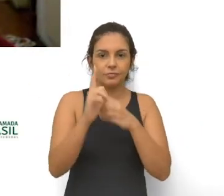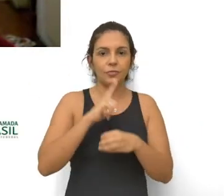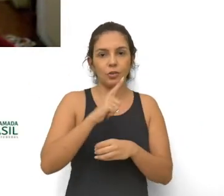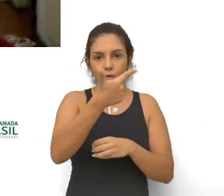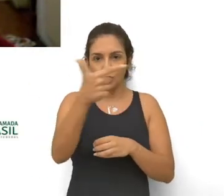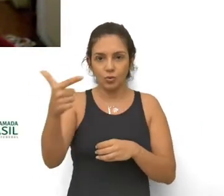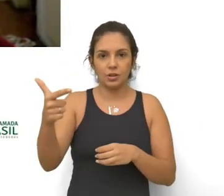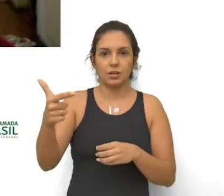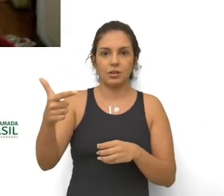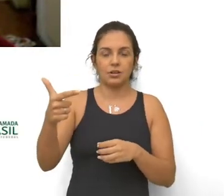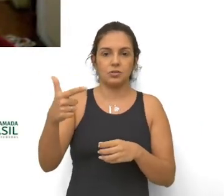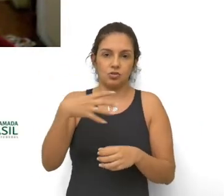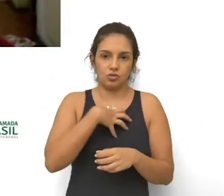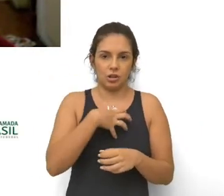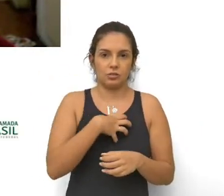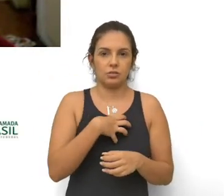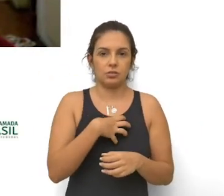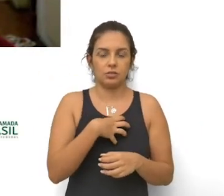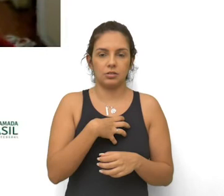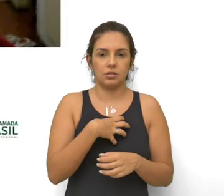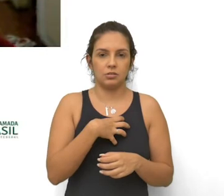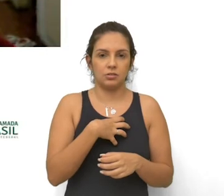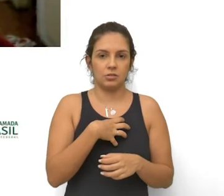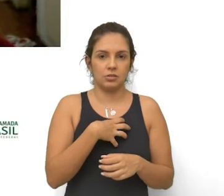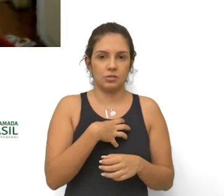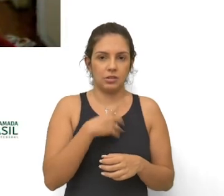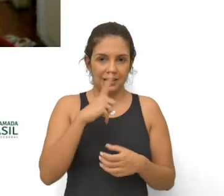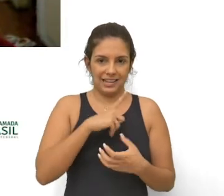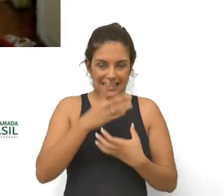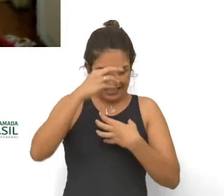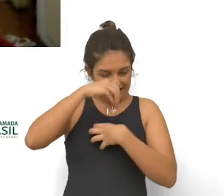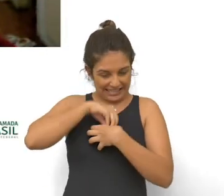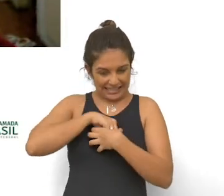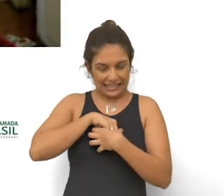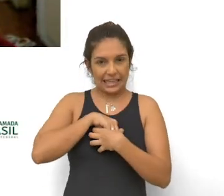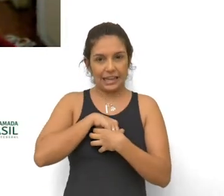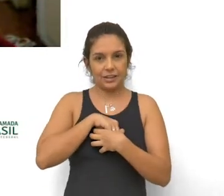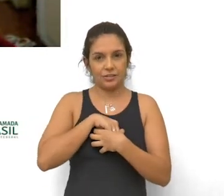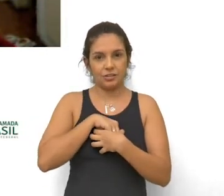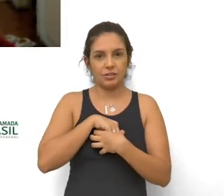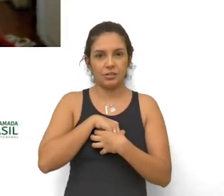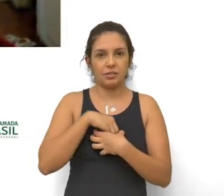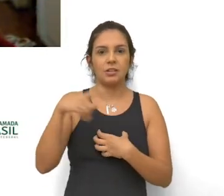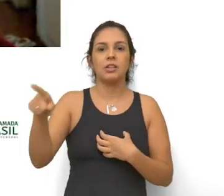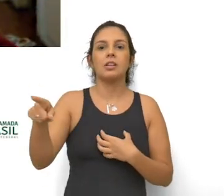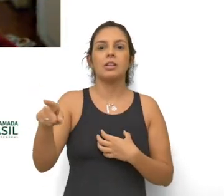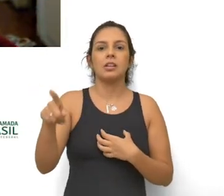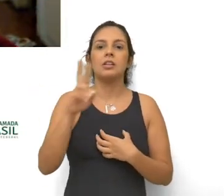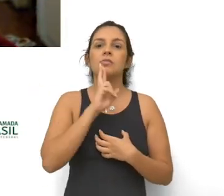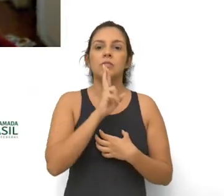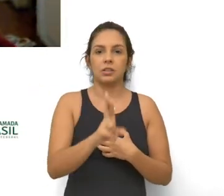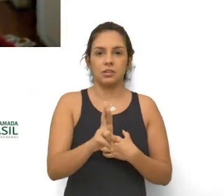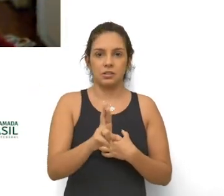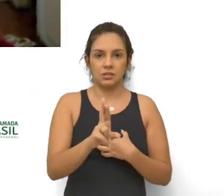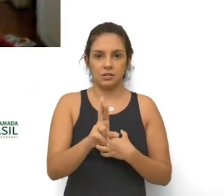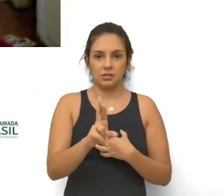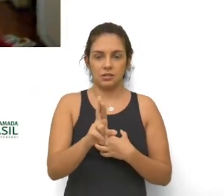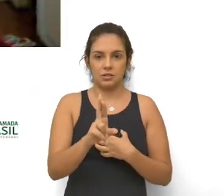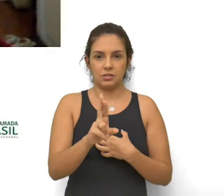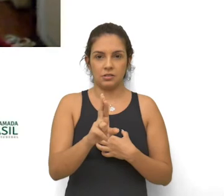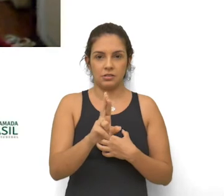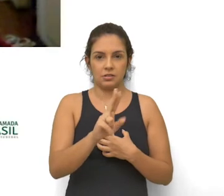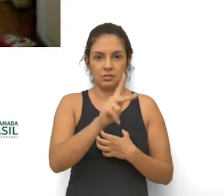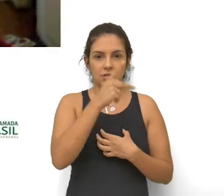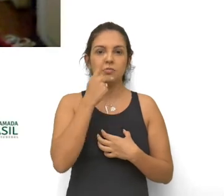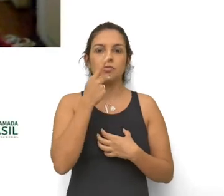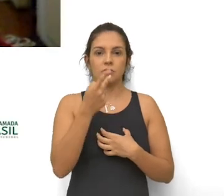outra aventura, né? Que no fundo é uma aventura interior. Se você está dentro da sua casa... Se você encara desse jeito que você